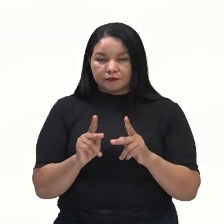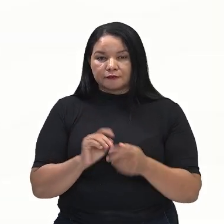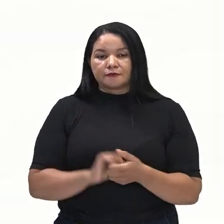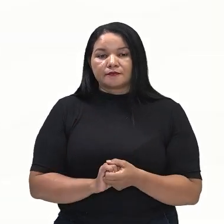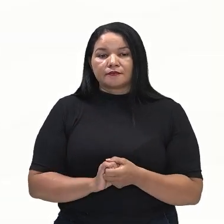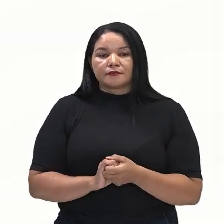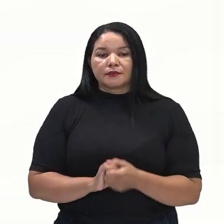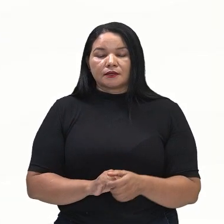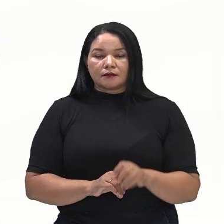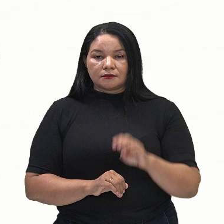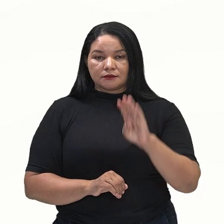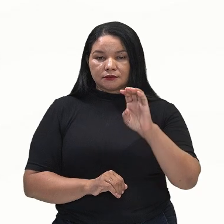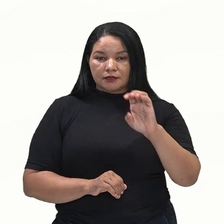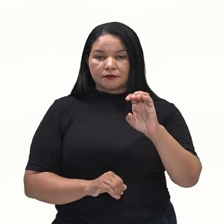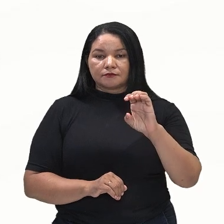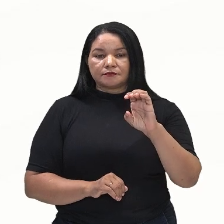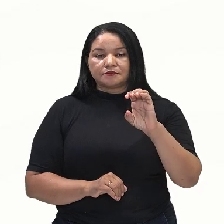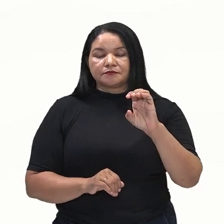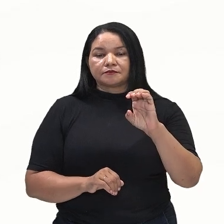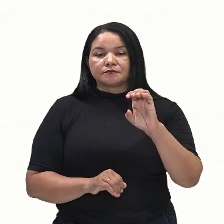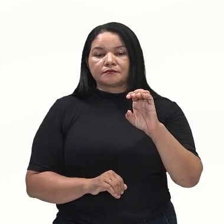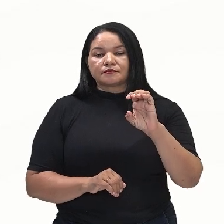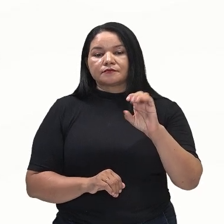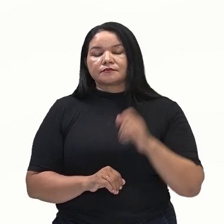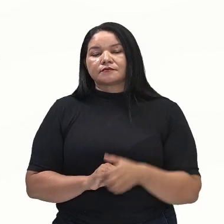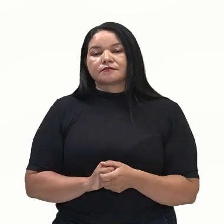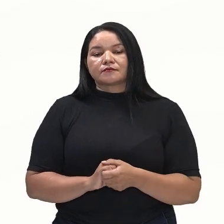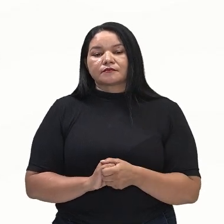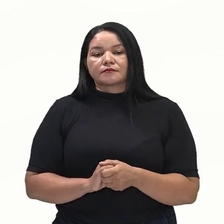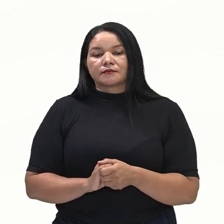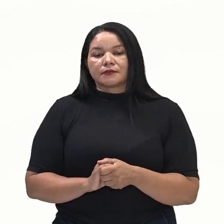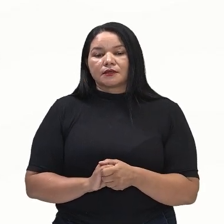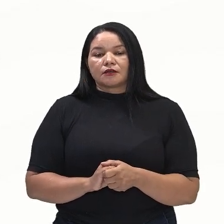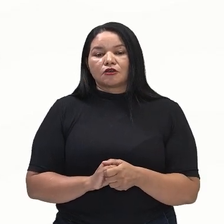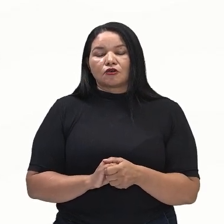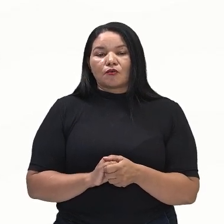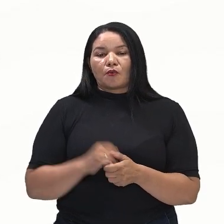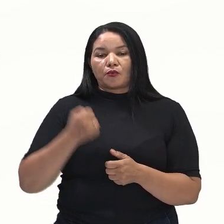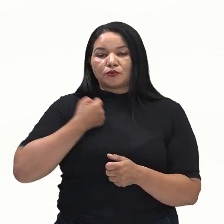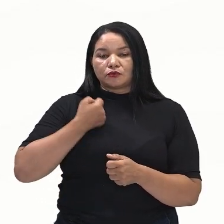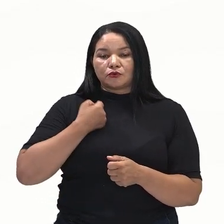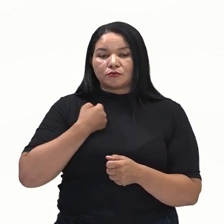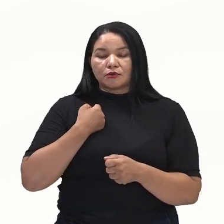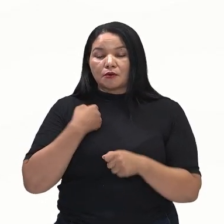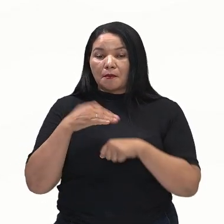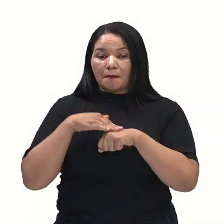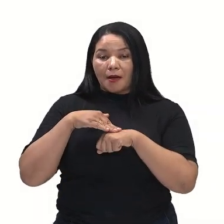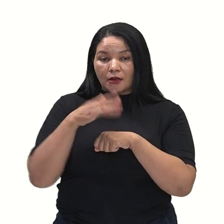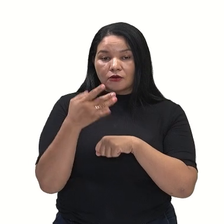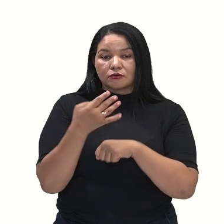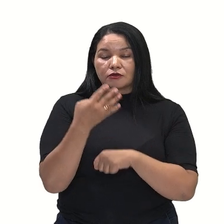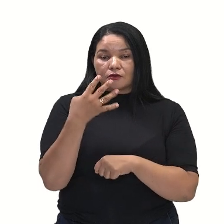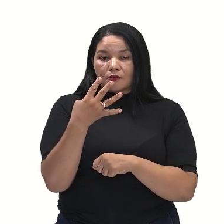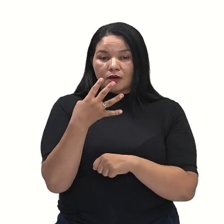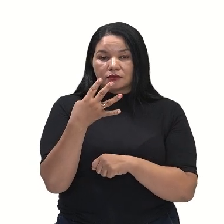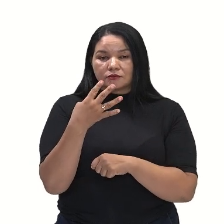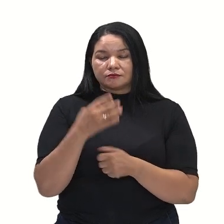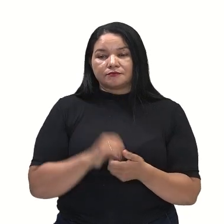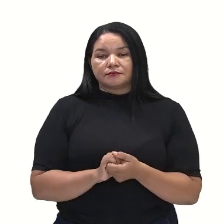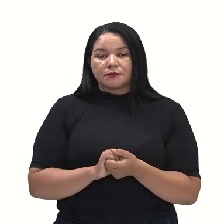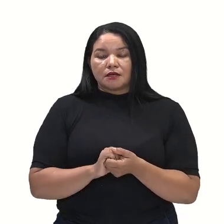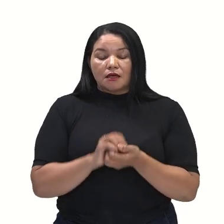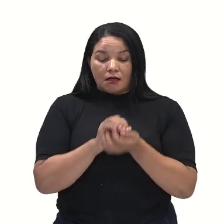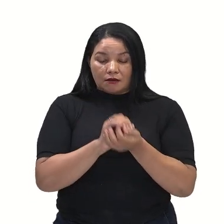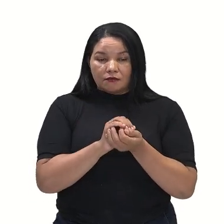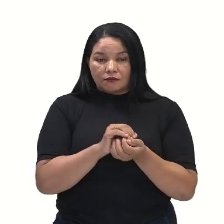letra C o que pede. A letra C pede um número maior do que 4. Opa! No lançamento de um dado,